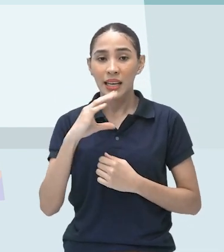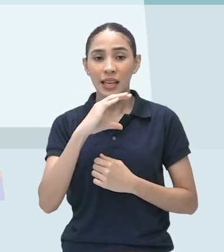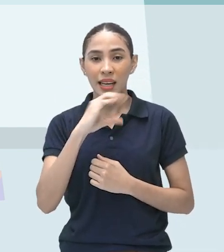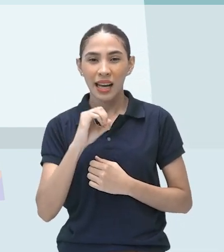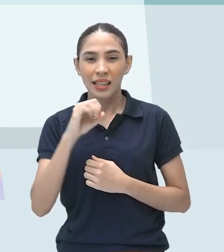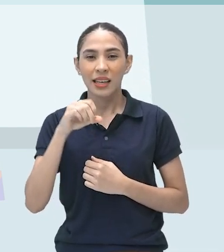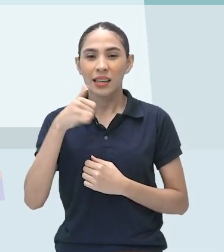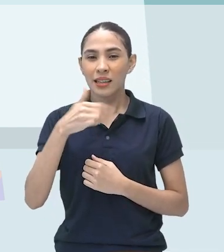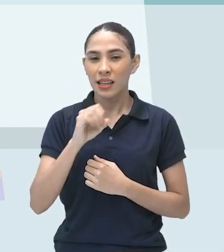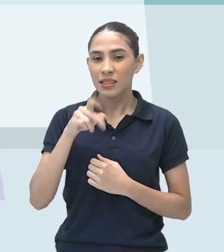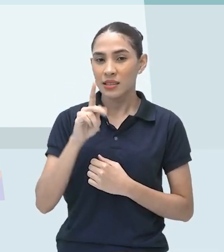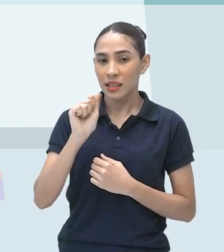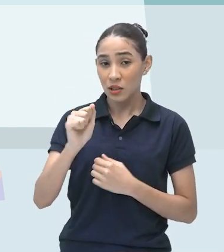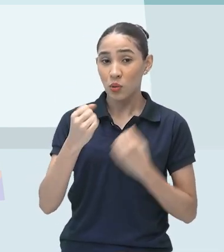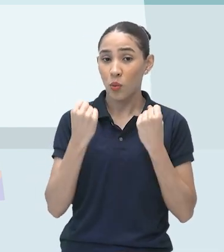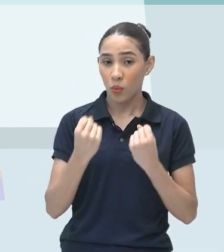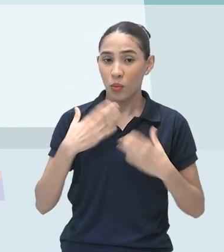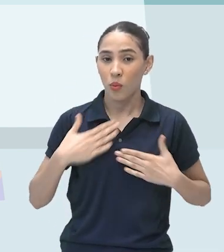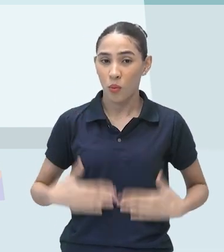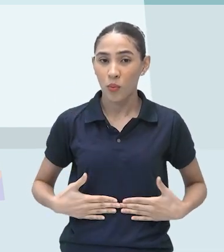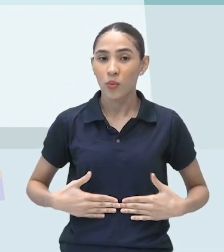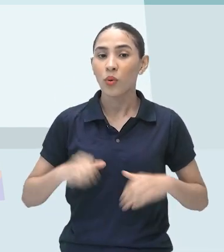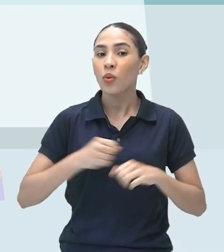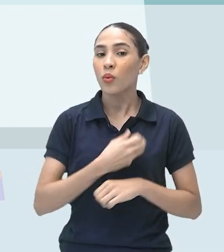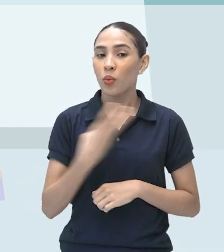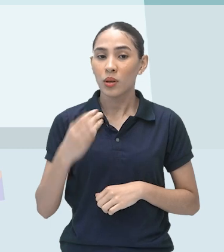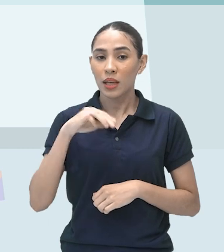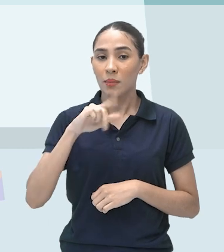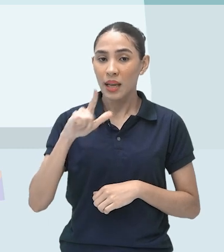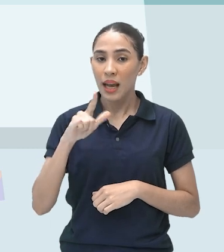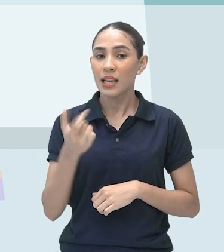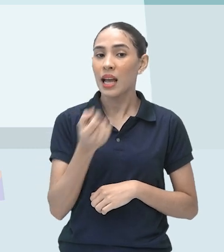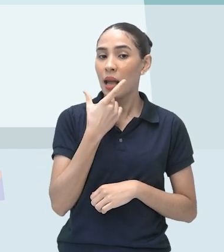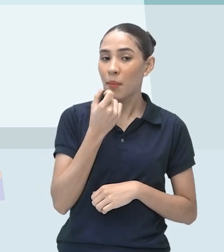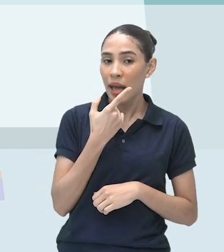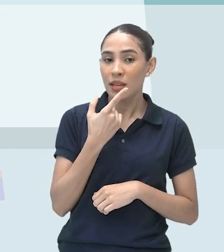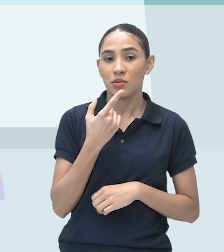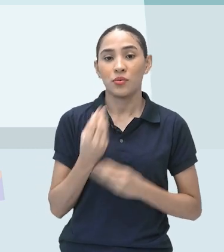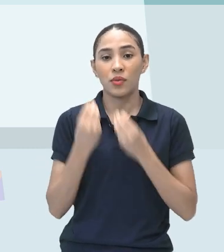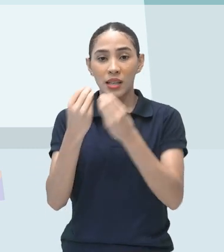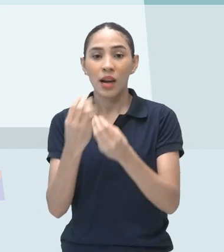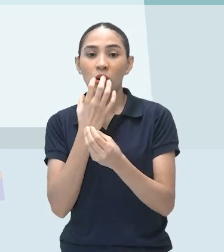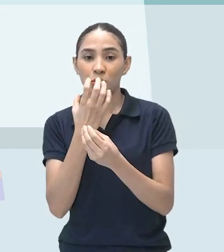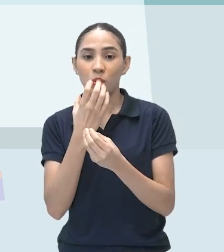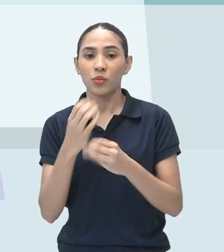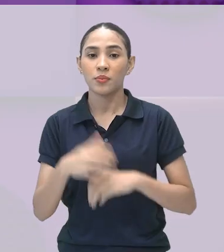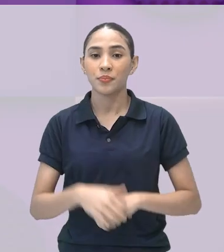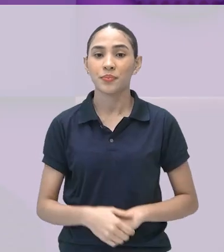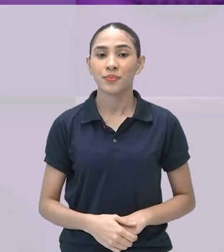kg de peso corporal. Quantos ml de antibiótico Amanda dará ao seu cachorro?